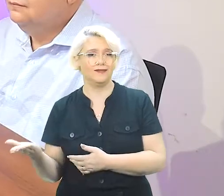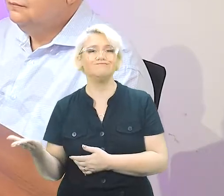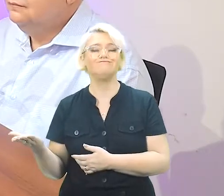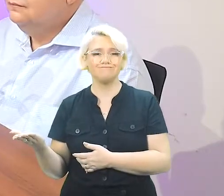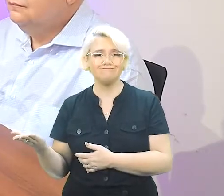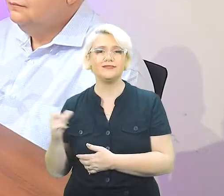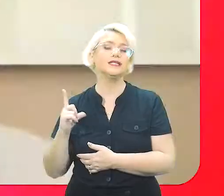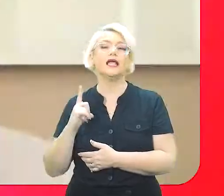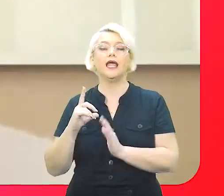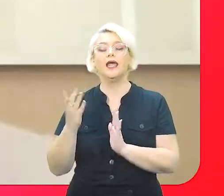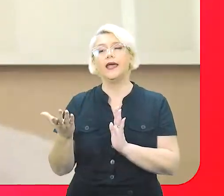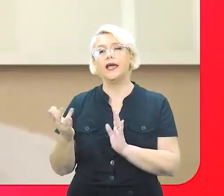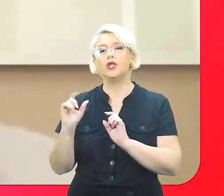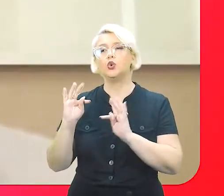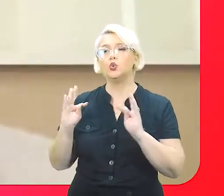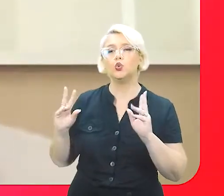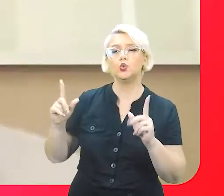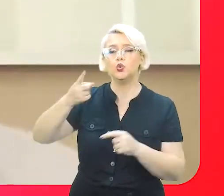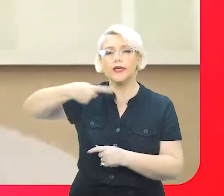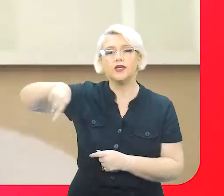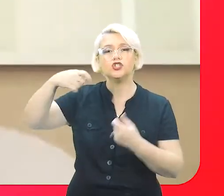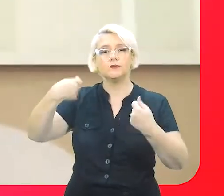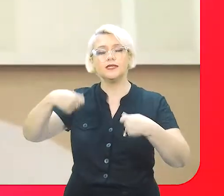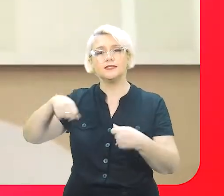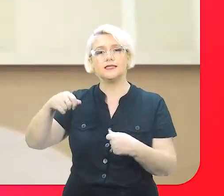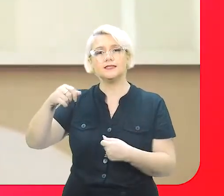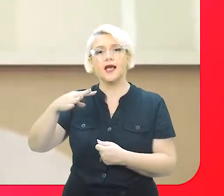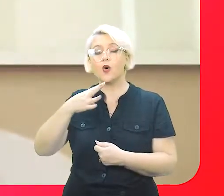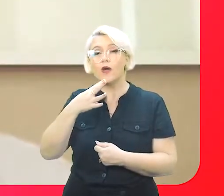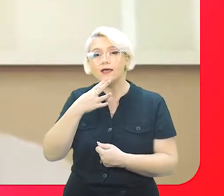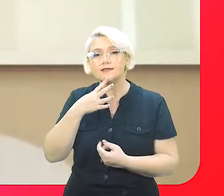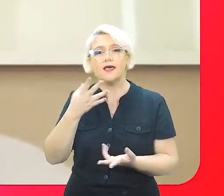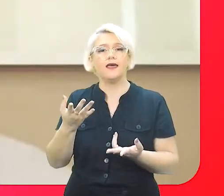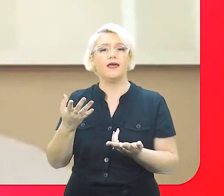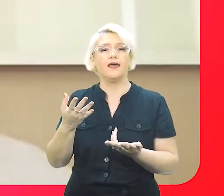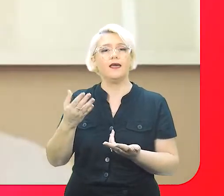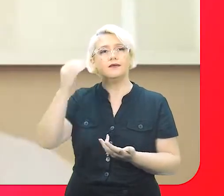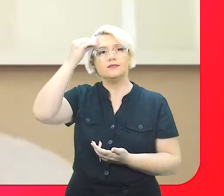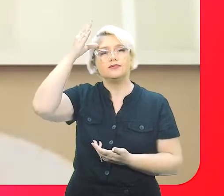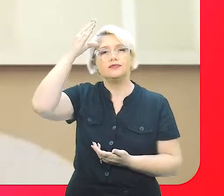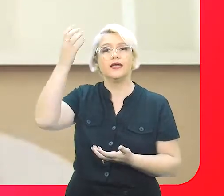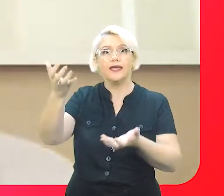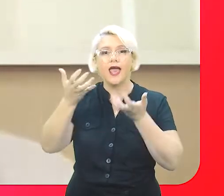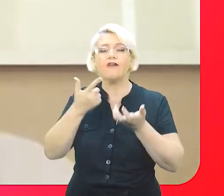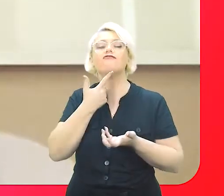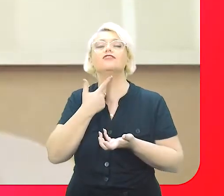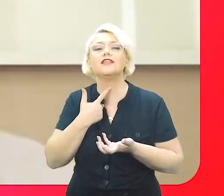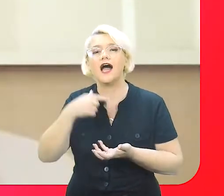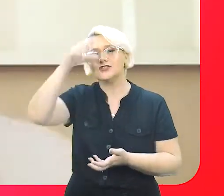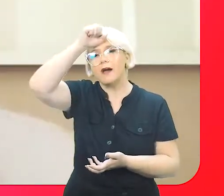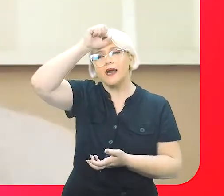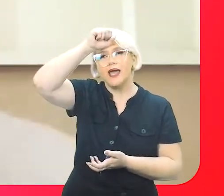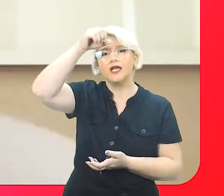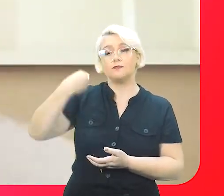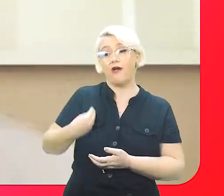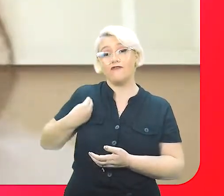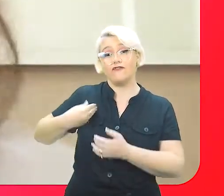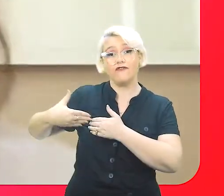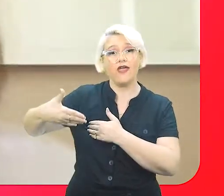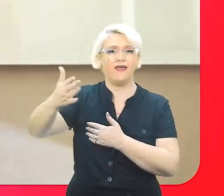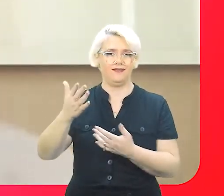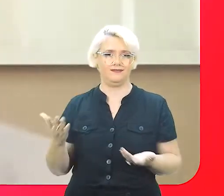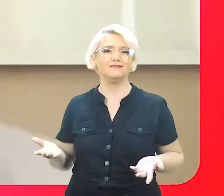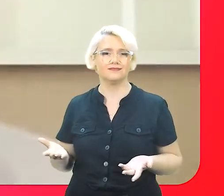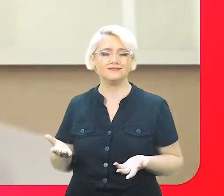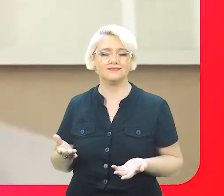é tudo que a gente precisa conhecer ou quer conhecer para viver, não